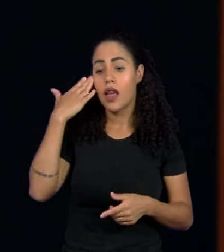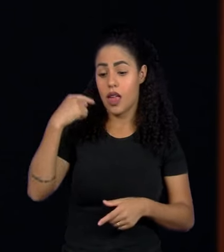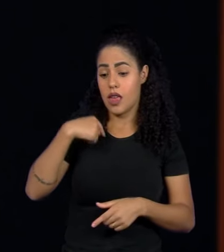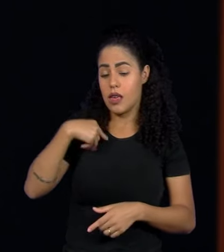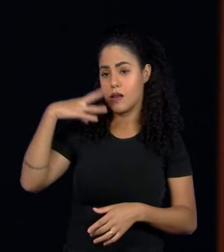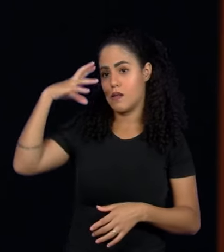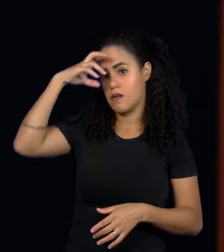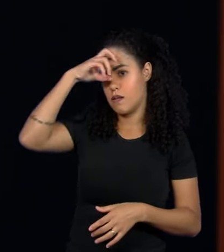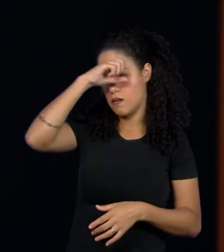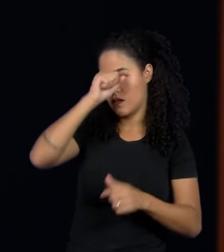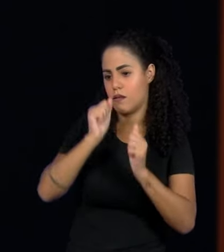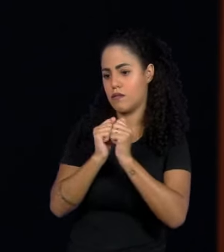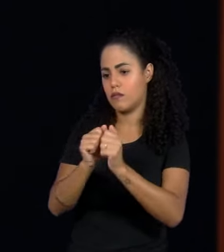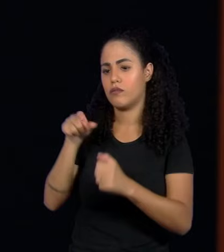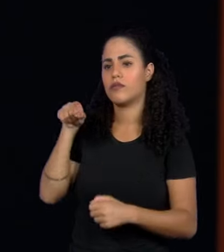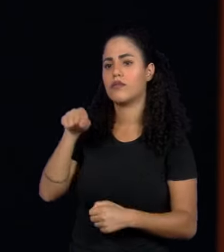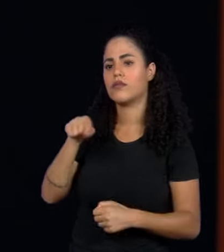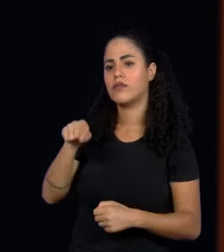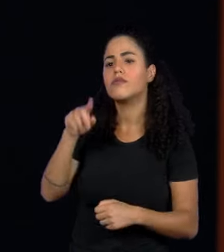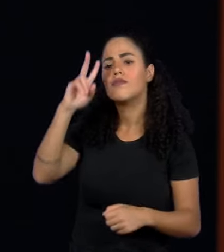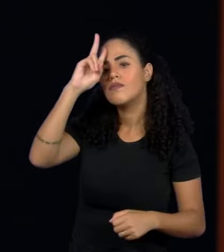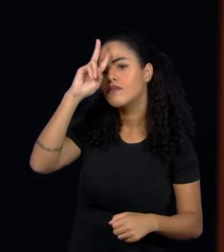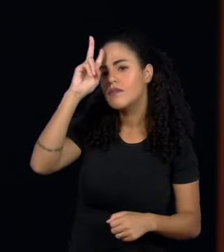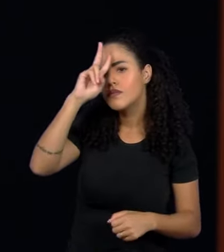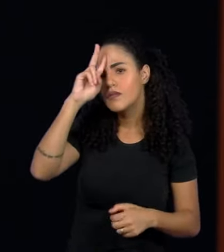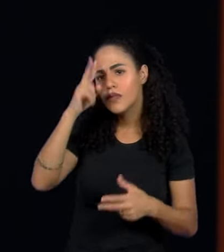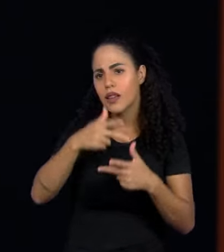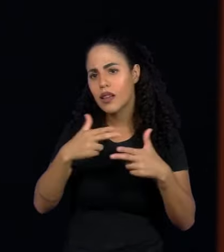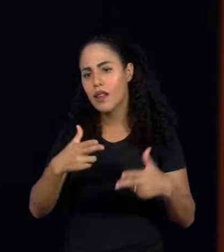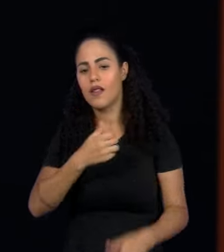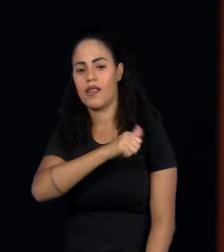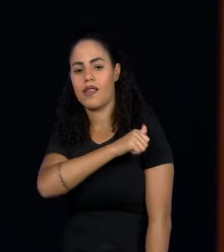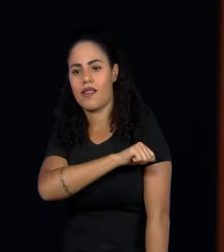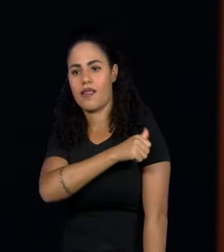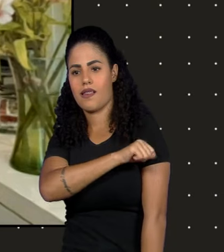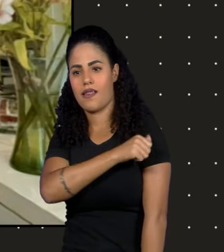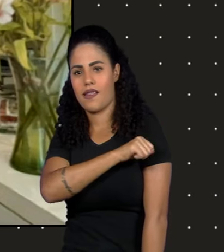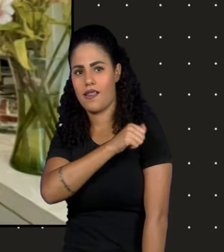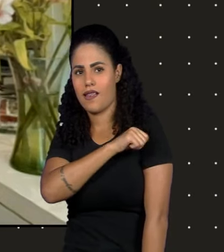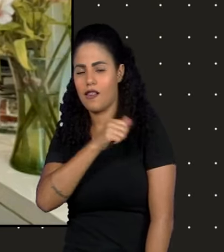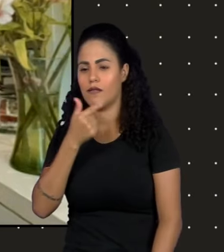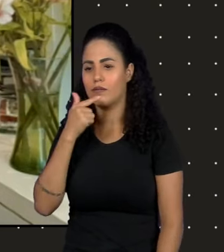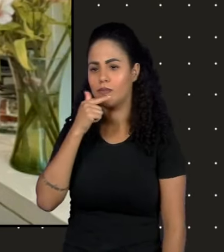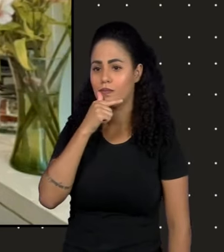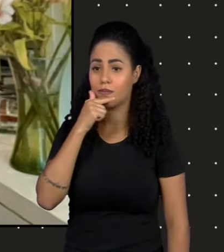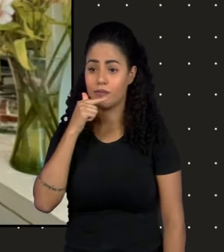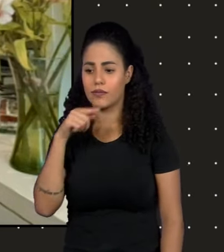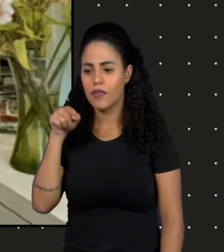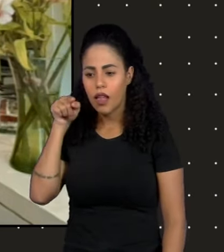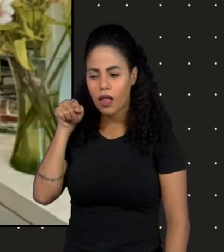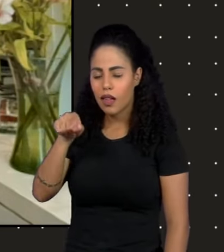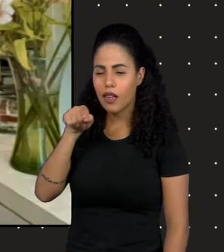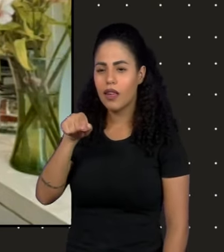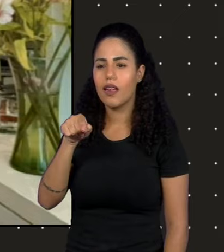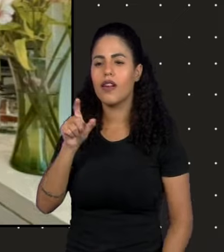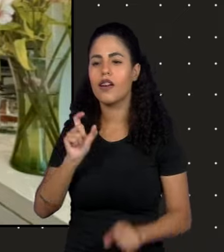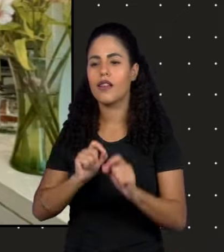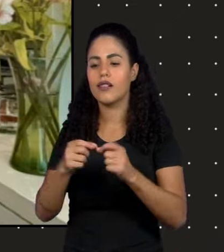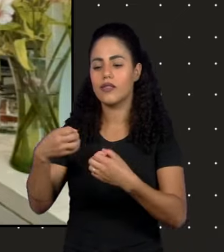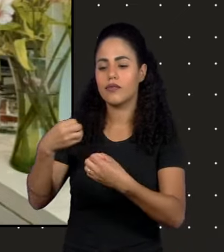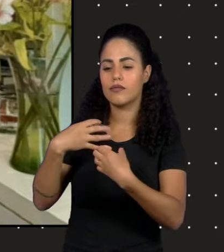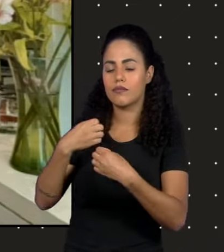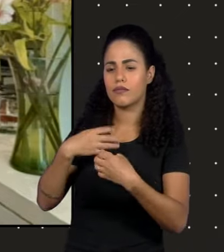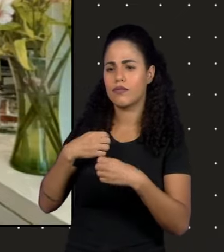a ser brasileiro e um carioca profundo. E ele tinha uma coisa que eu achava